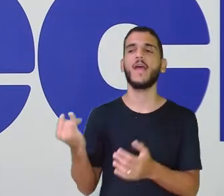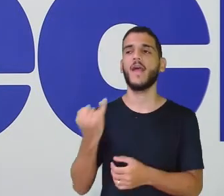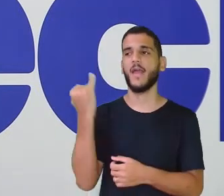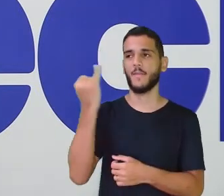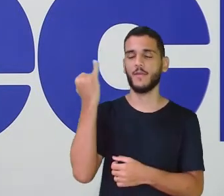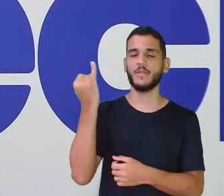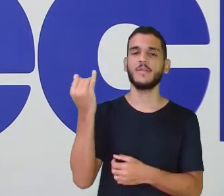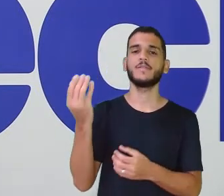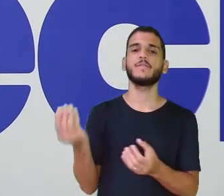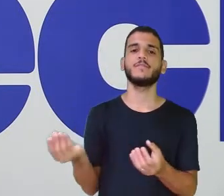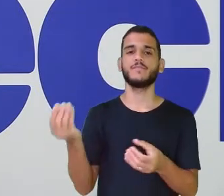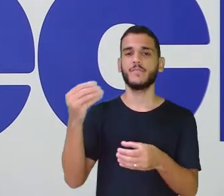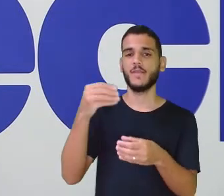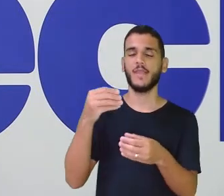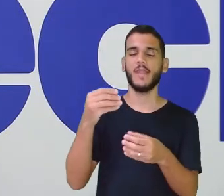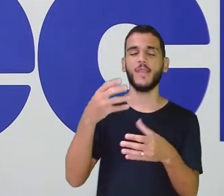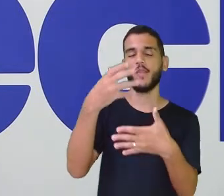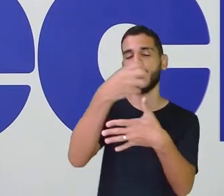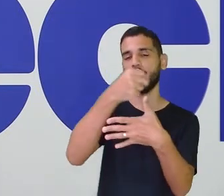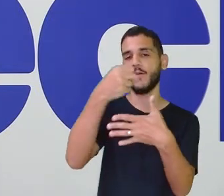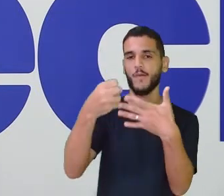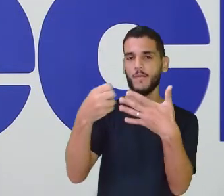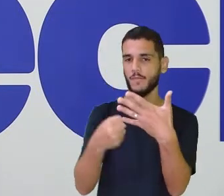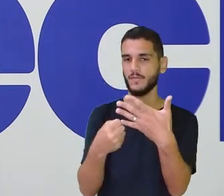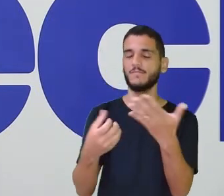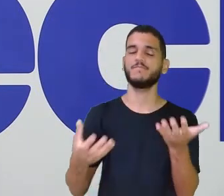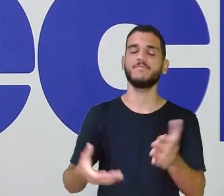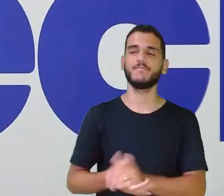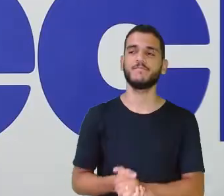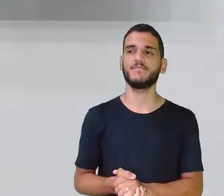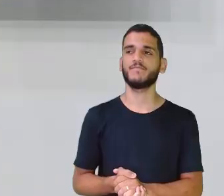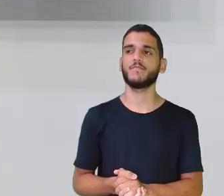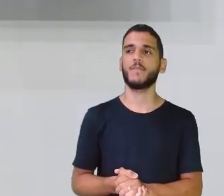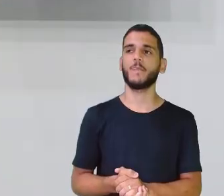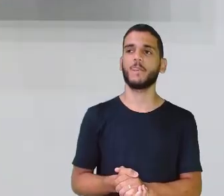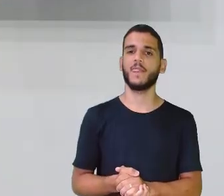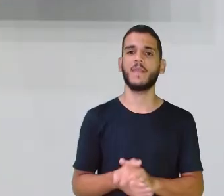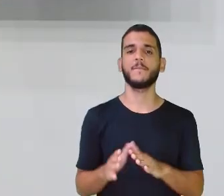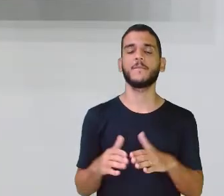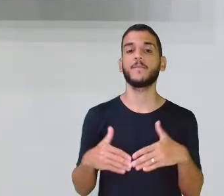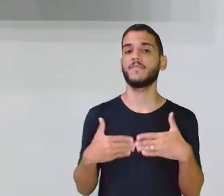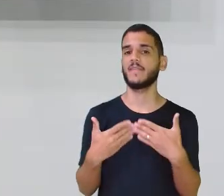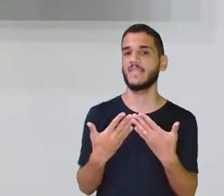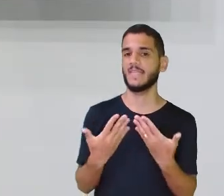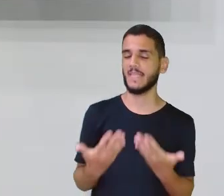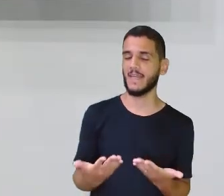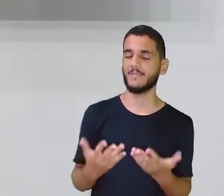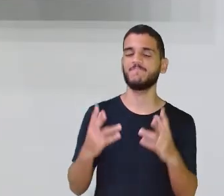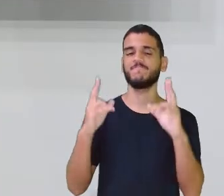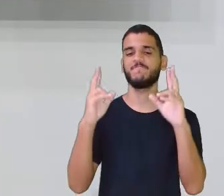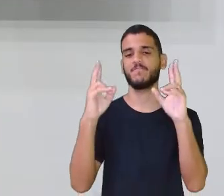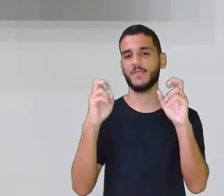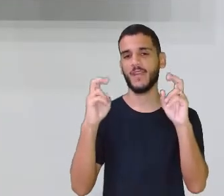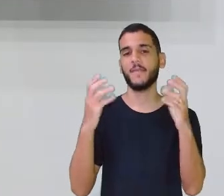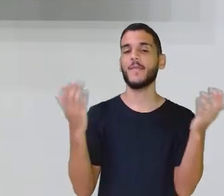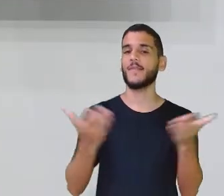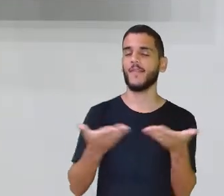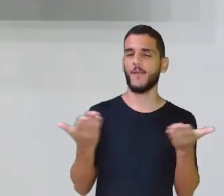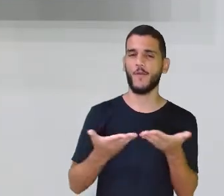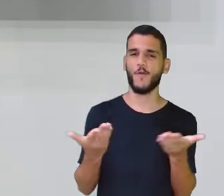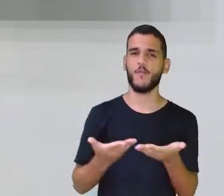dentro da cadeia alimentar, professora. Ai, que bom, né? Então, gente, esse é o nosso assunto de cadeia alimentar, de